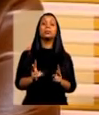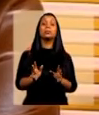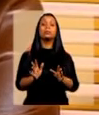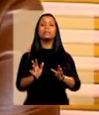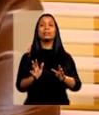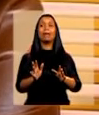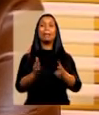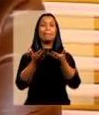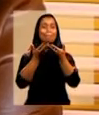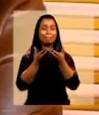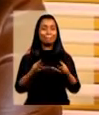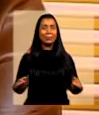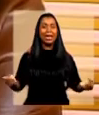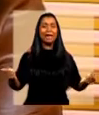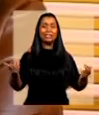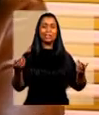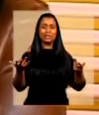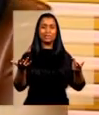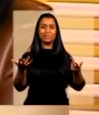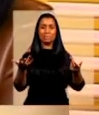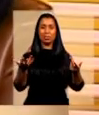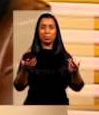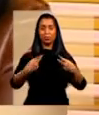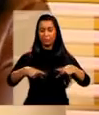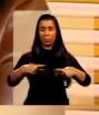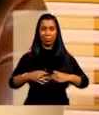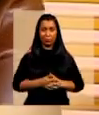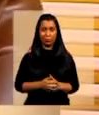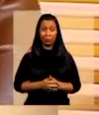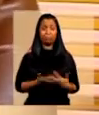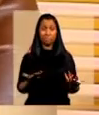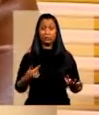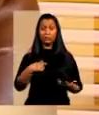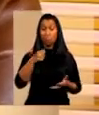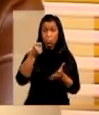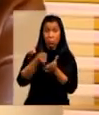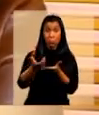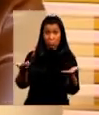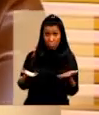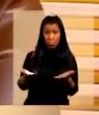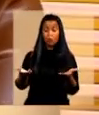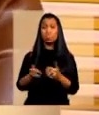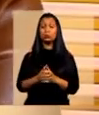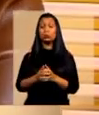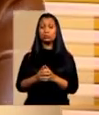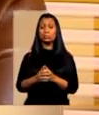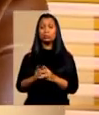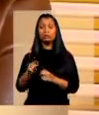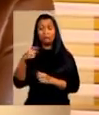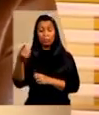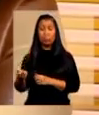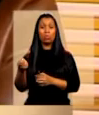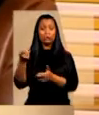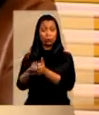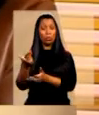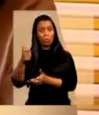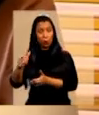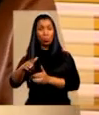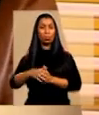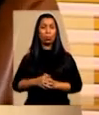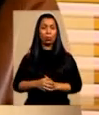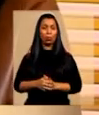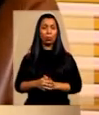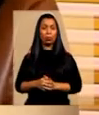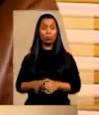quando ele perde o controle, né? Então, quer dizer, eu comprei hoje, eu comprei, daqui a pouco eu compro